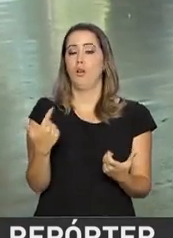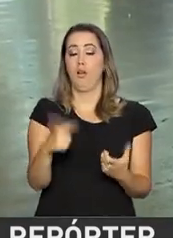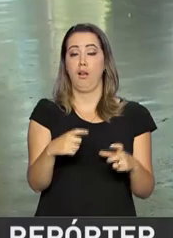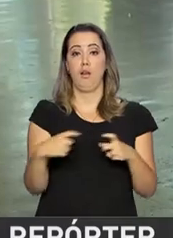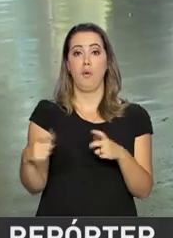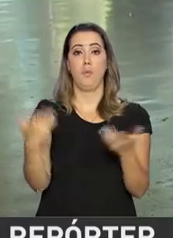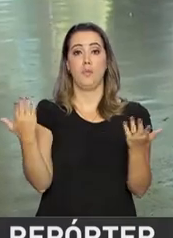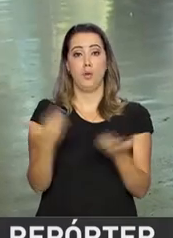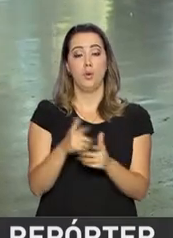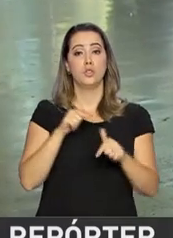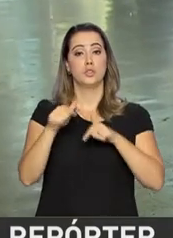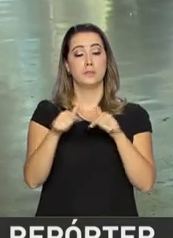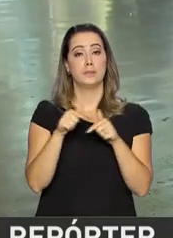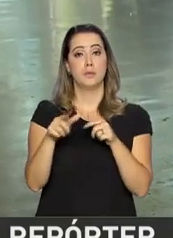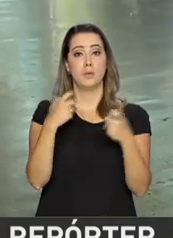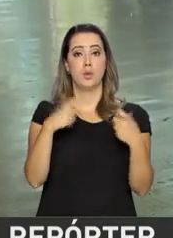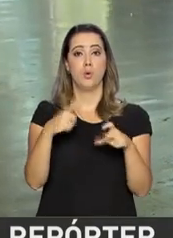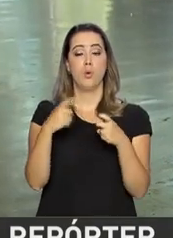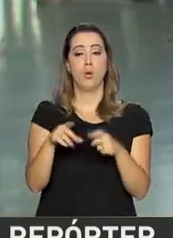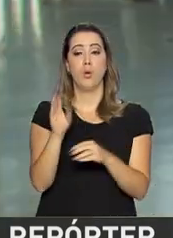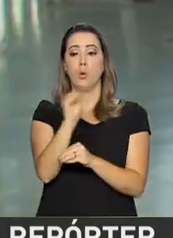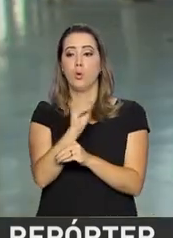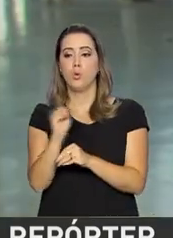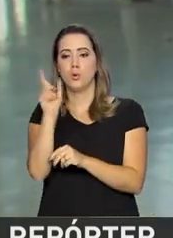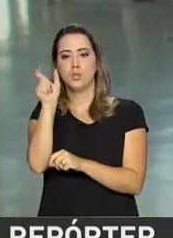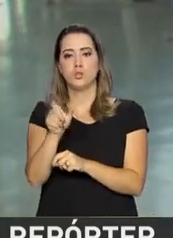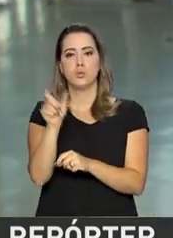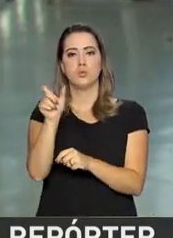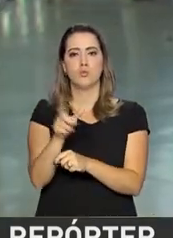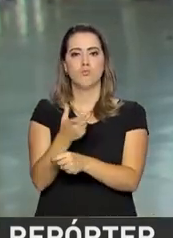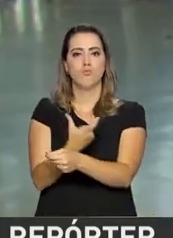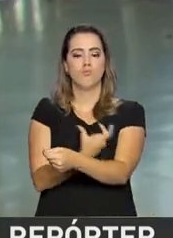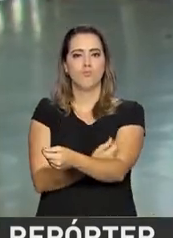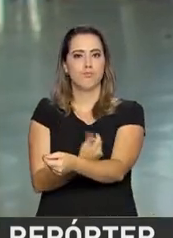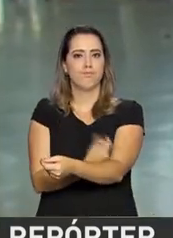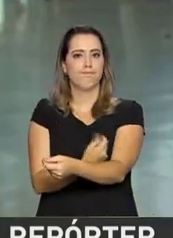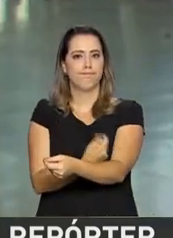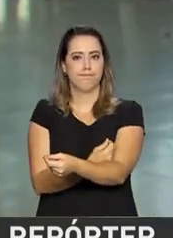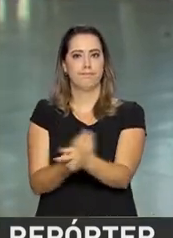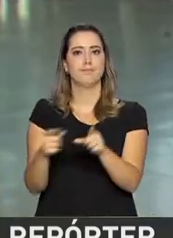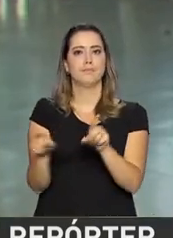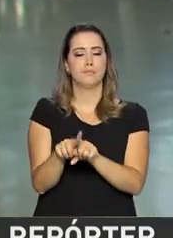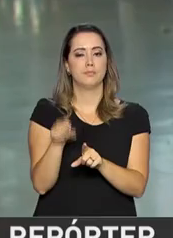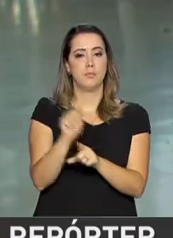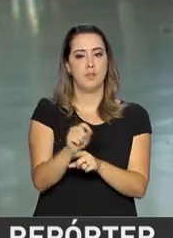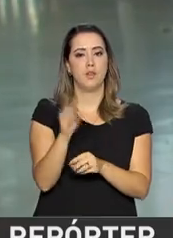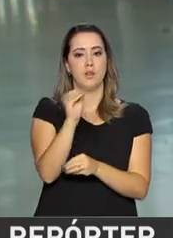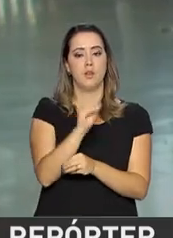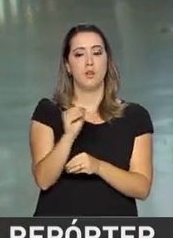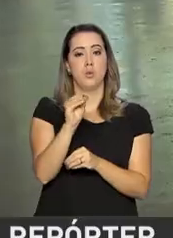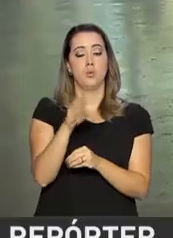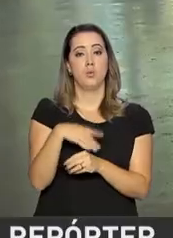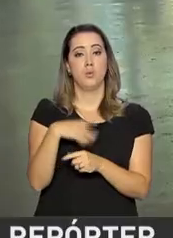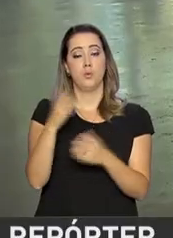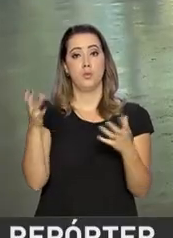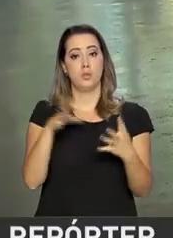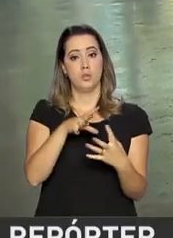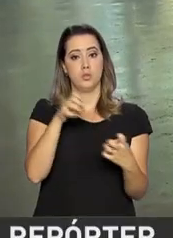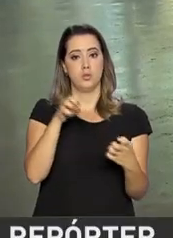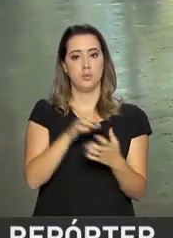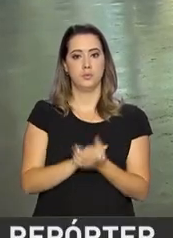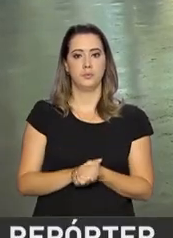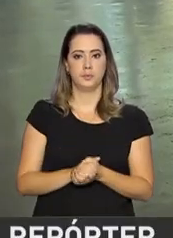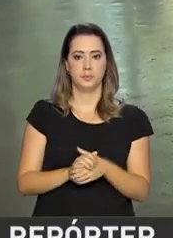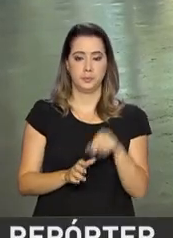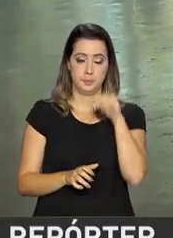trabalha em uma ONG que cuida de dependentes químicos. Por sugestão de uma assistente social, fez curso de cuidador de idosos. Eu sou